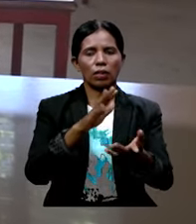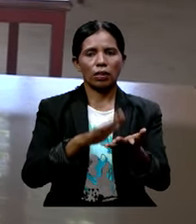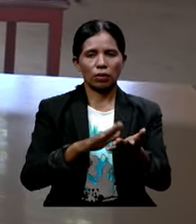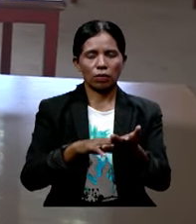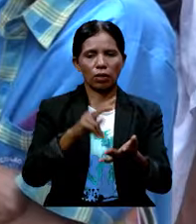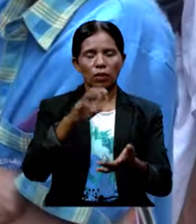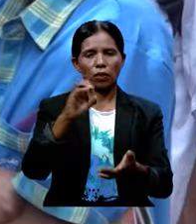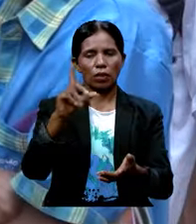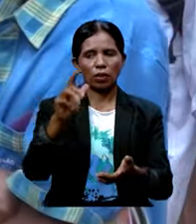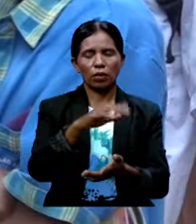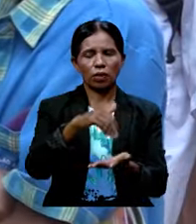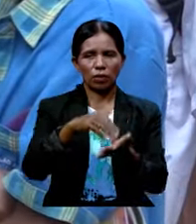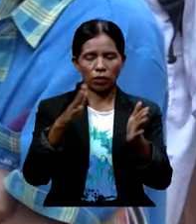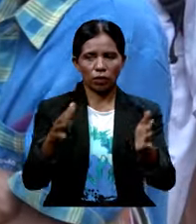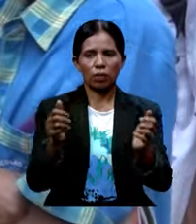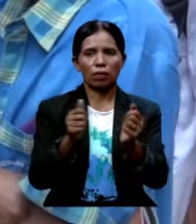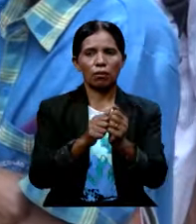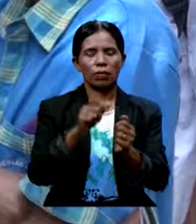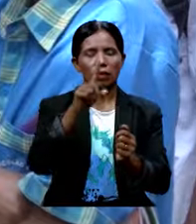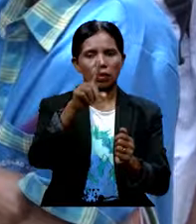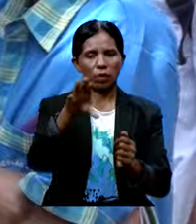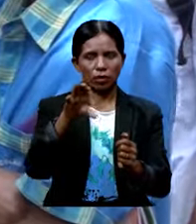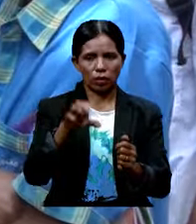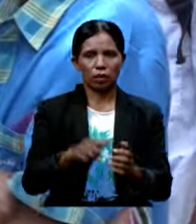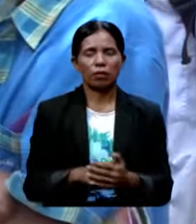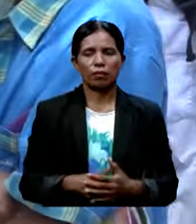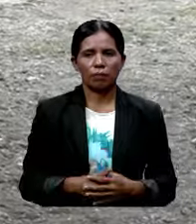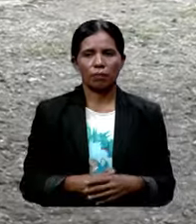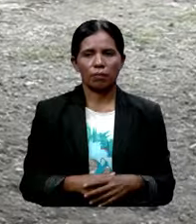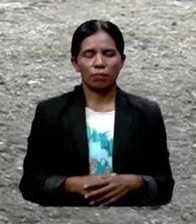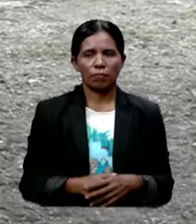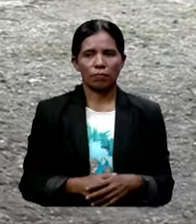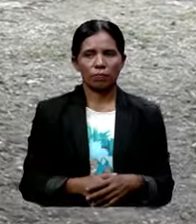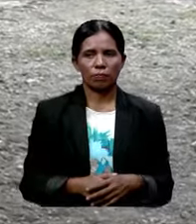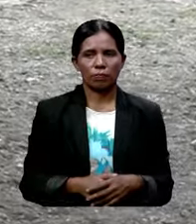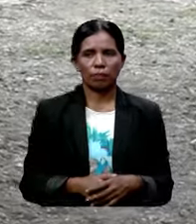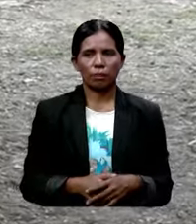ho total estudante hamutuk atu sidaresin emerensiana Martins Lamberto da Silva GMN.